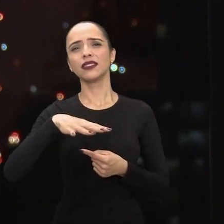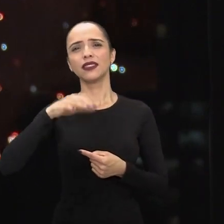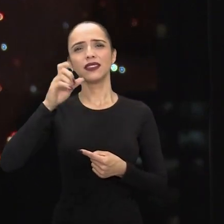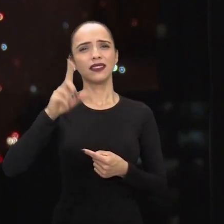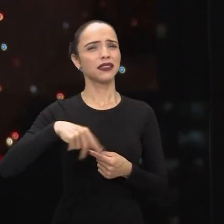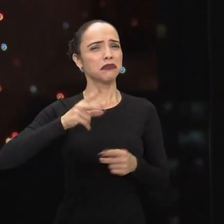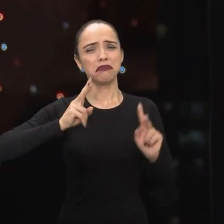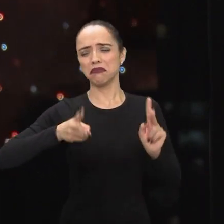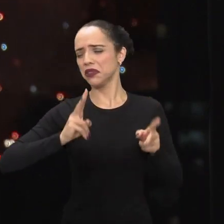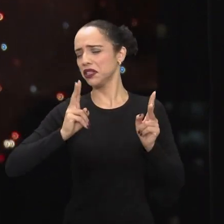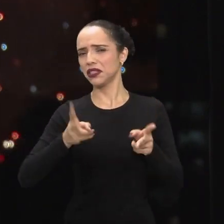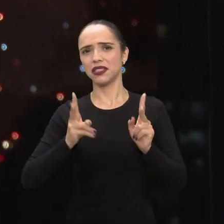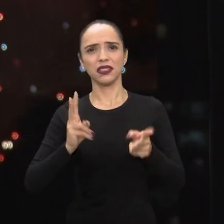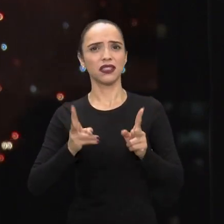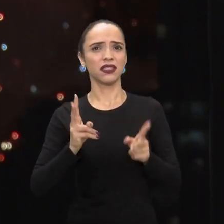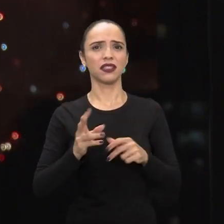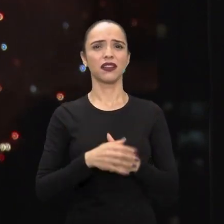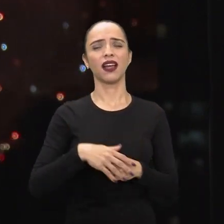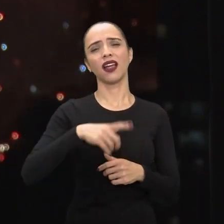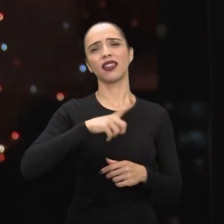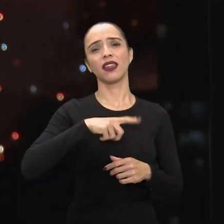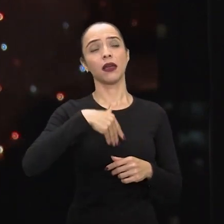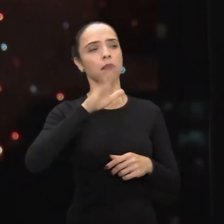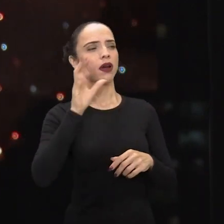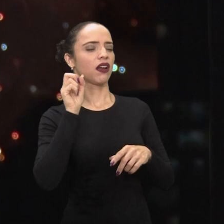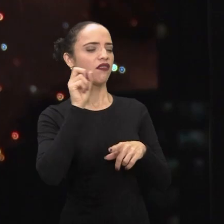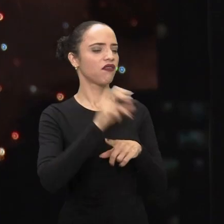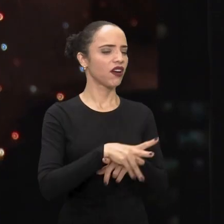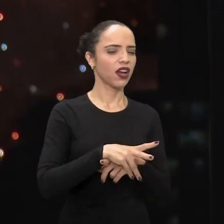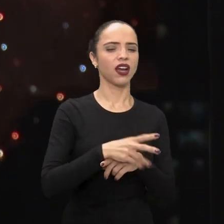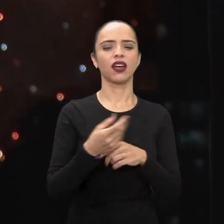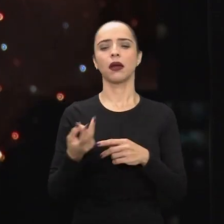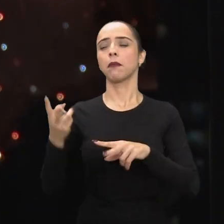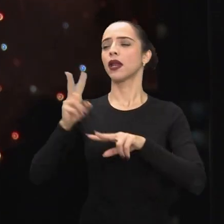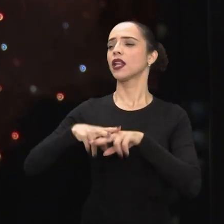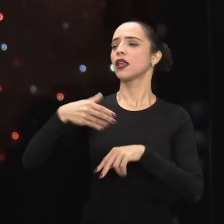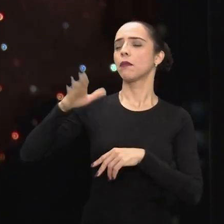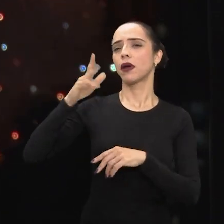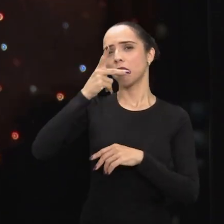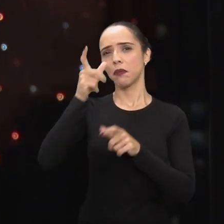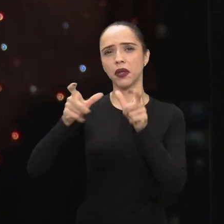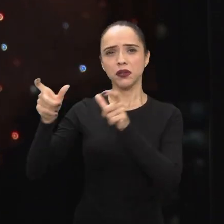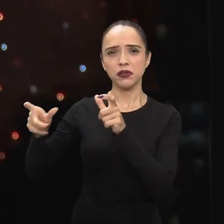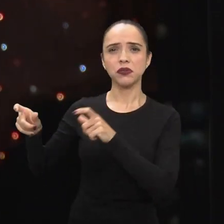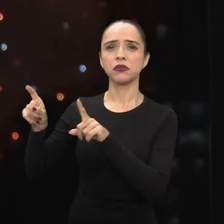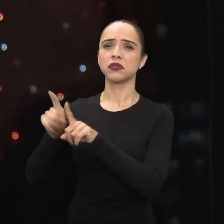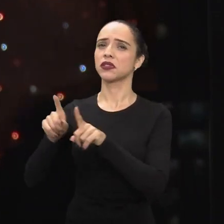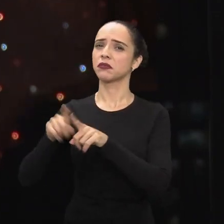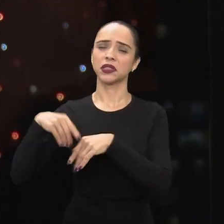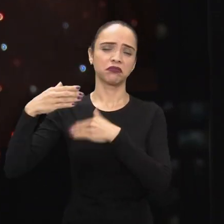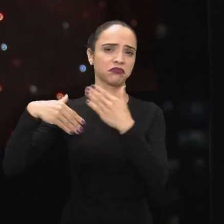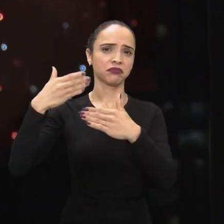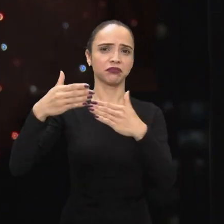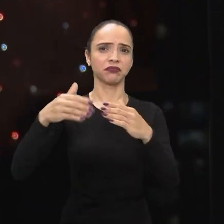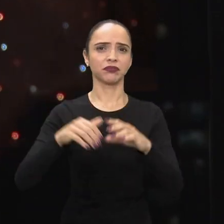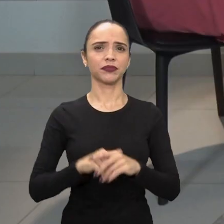do Mais do Mesmo né criar abrir mais vagas para encarcerar mais gente e enfim